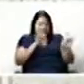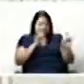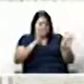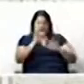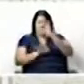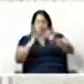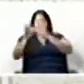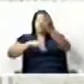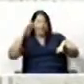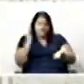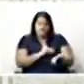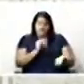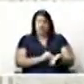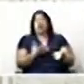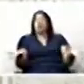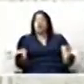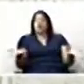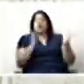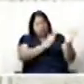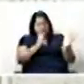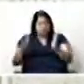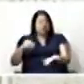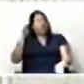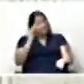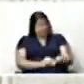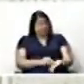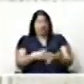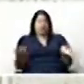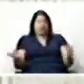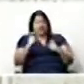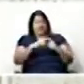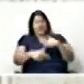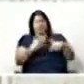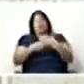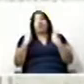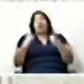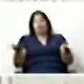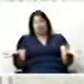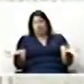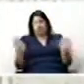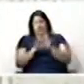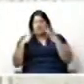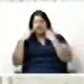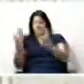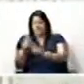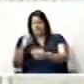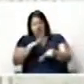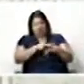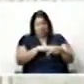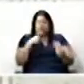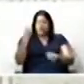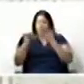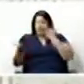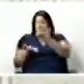lá na ponta para o profissional poder atender e responder à família do paciente. E falta mesmo, todo mundo sabe